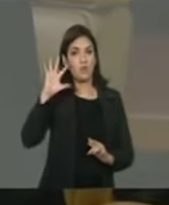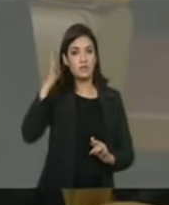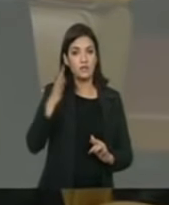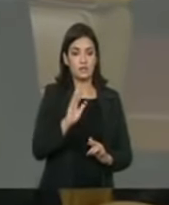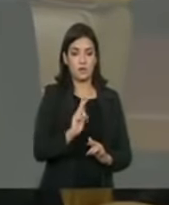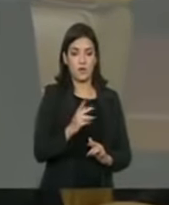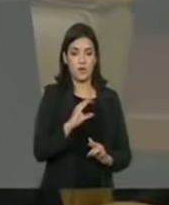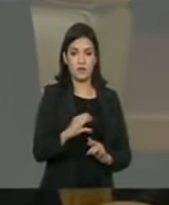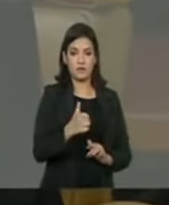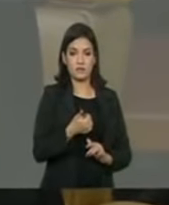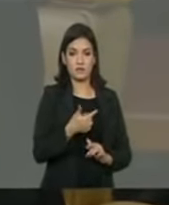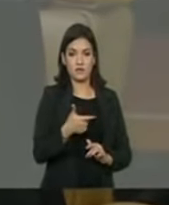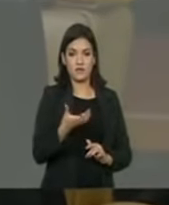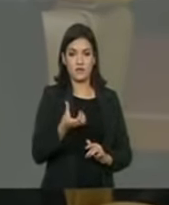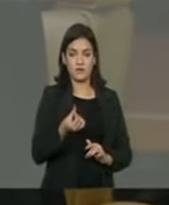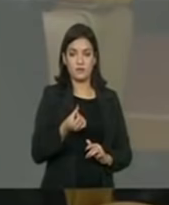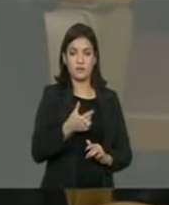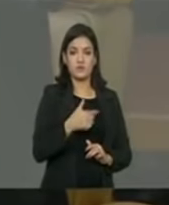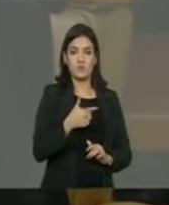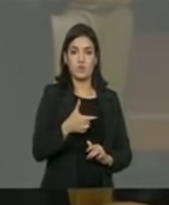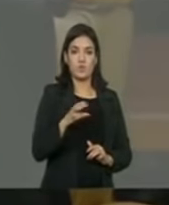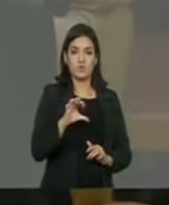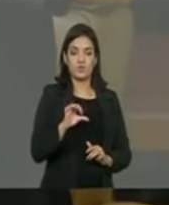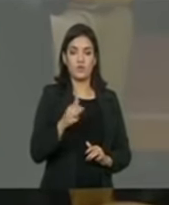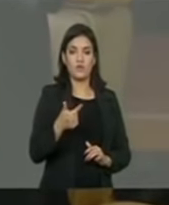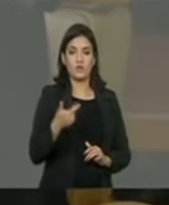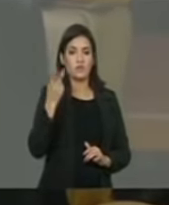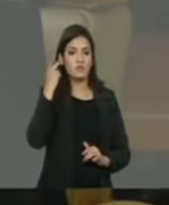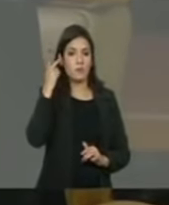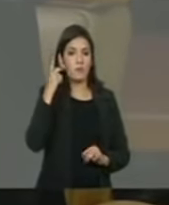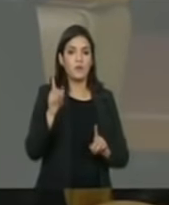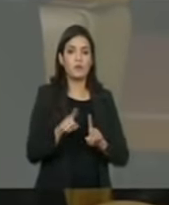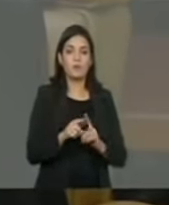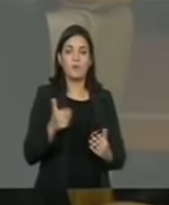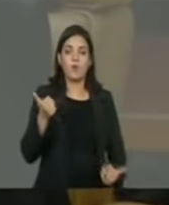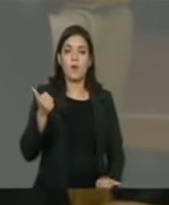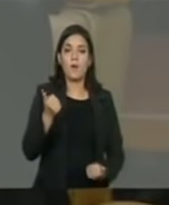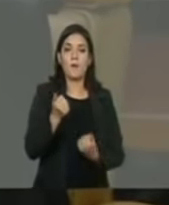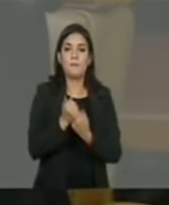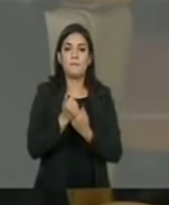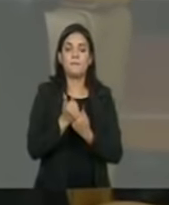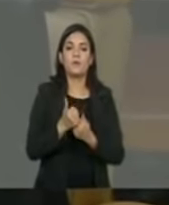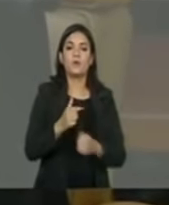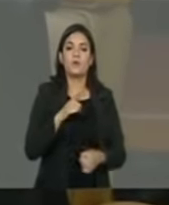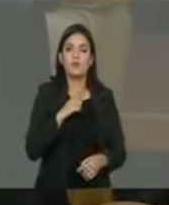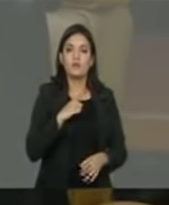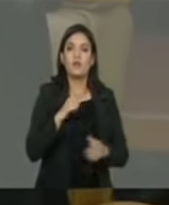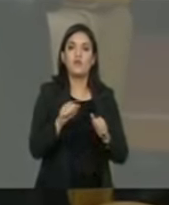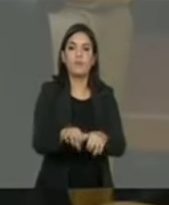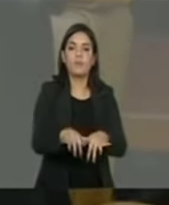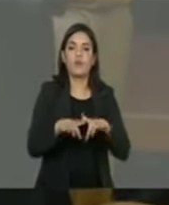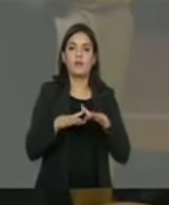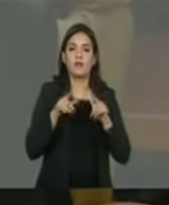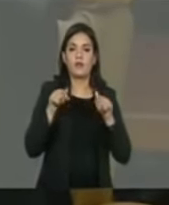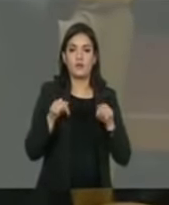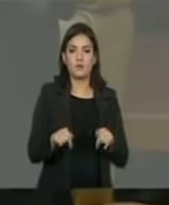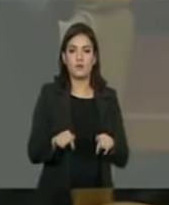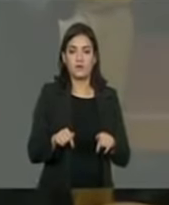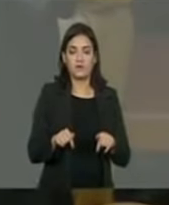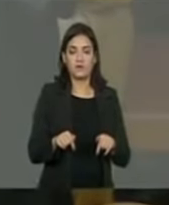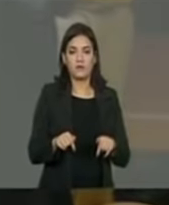126 292 de são paulo e com apoio em sucessivos julgados emanados do plenário desta corte suprema a